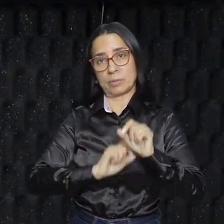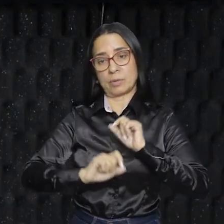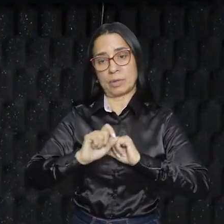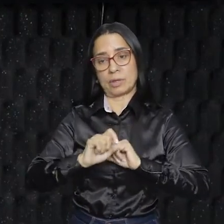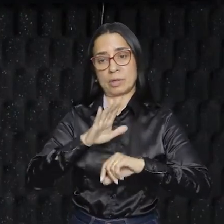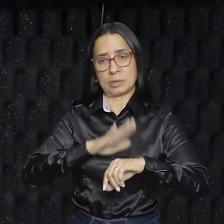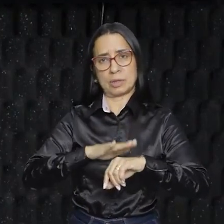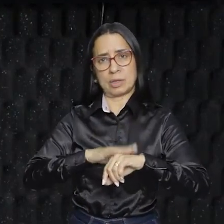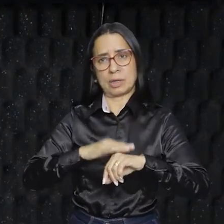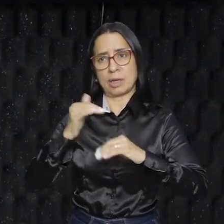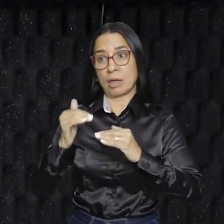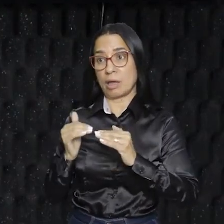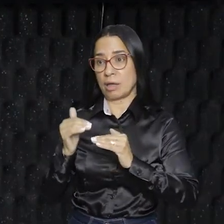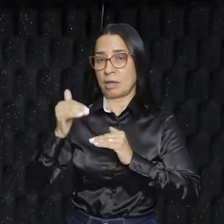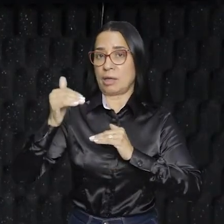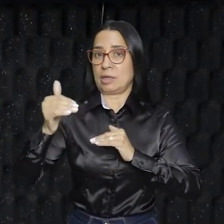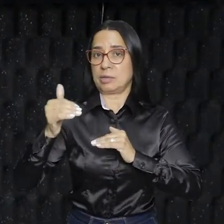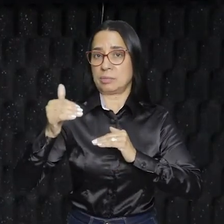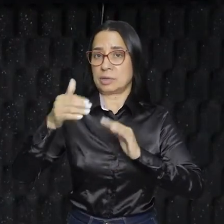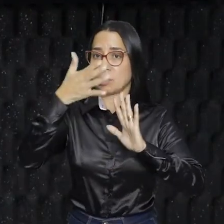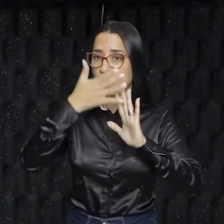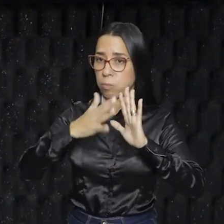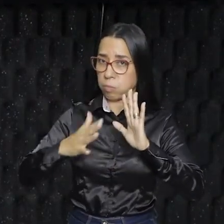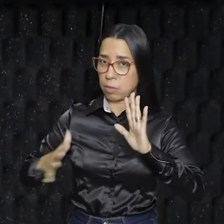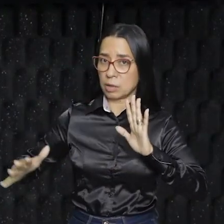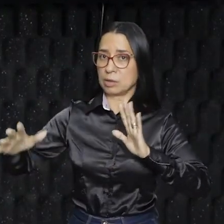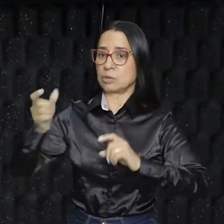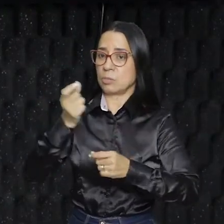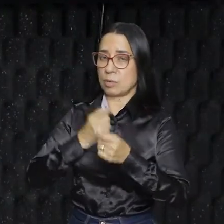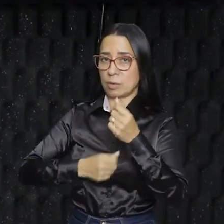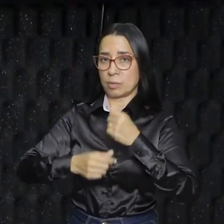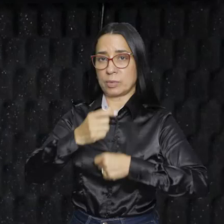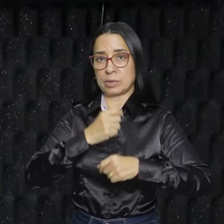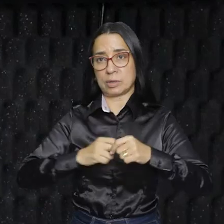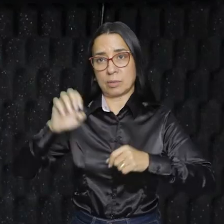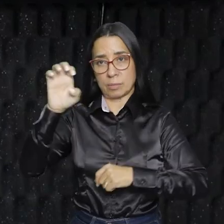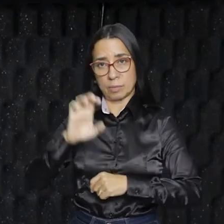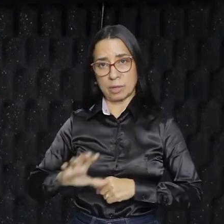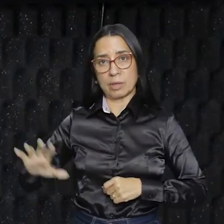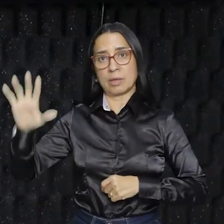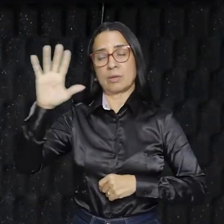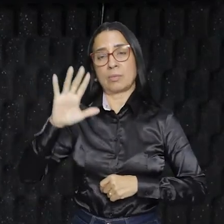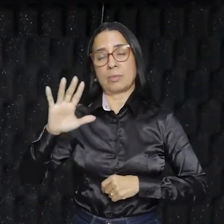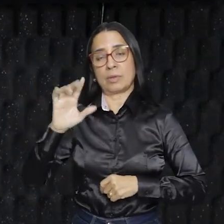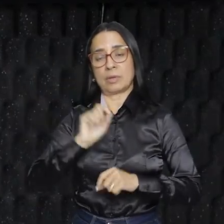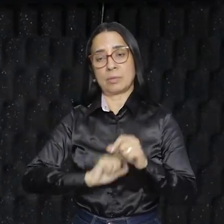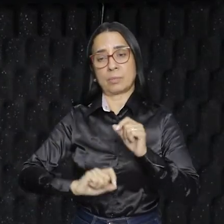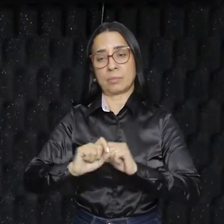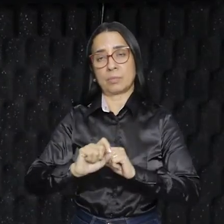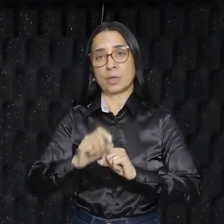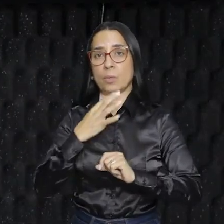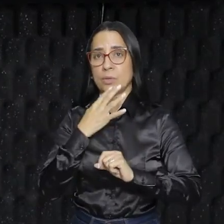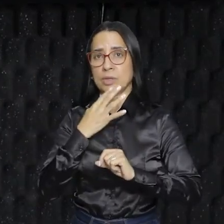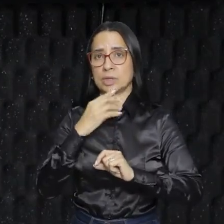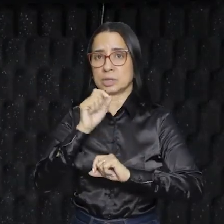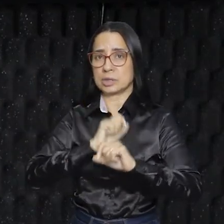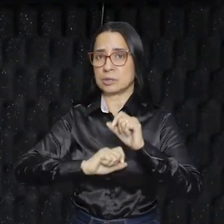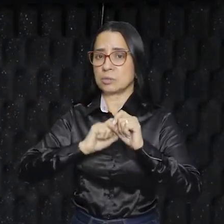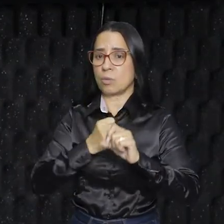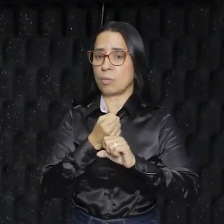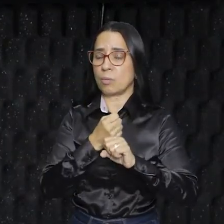da expansão marítimo e comercial europeia. Movimento conhecido como as